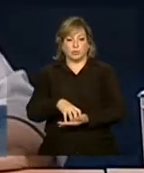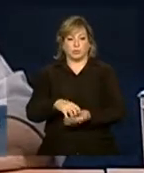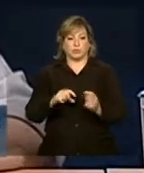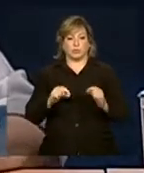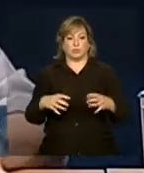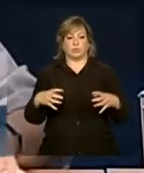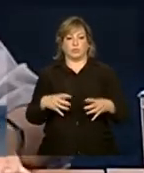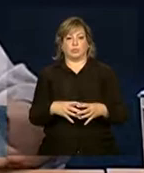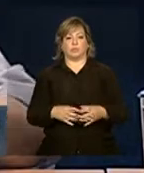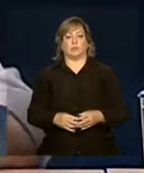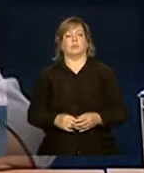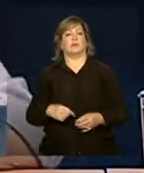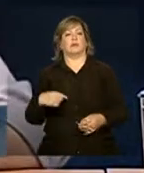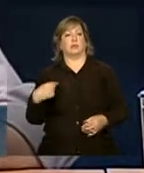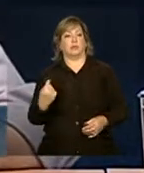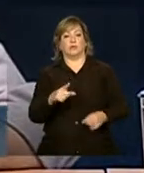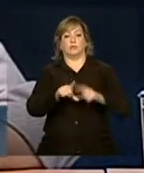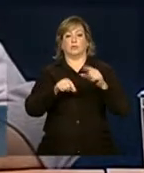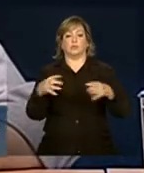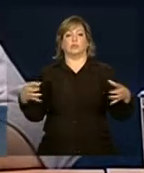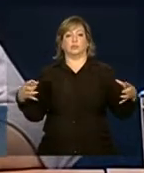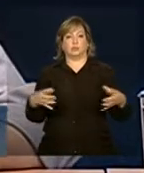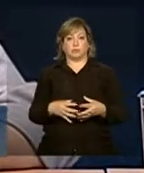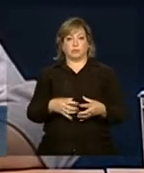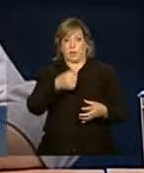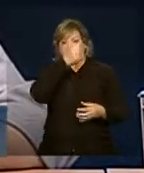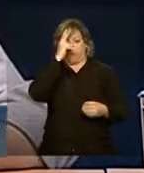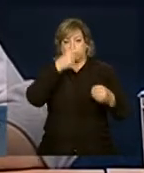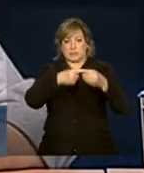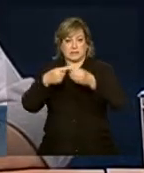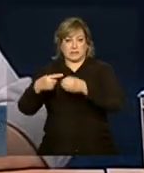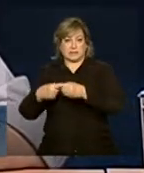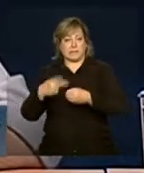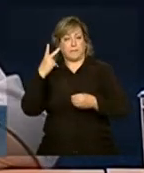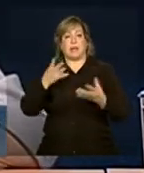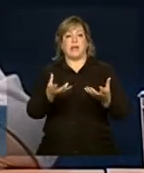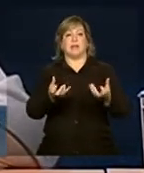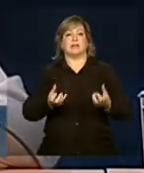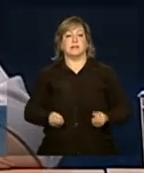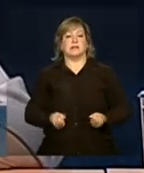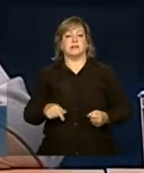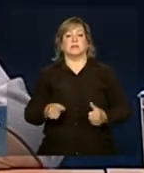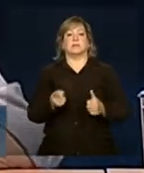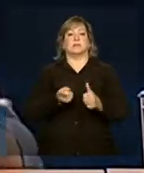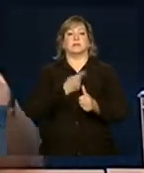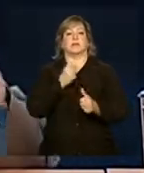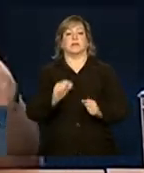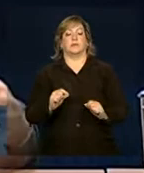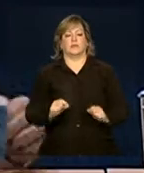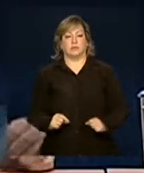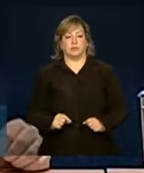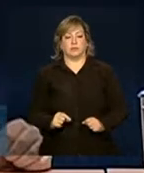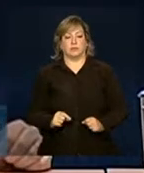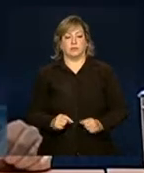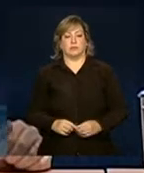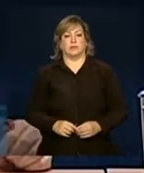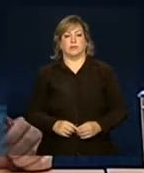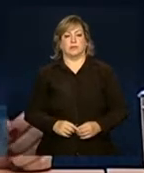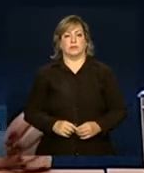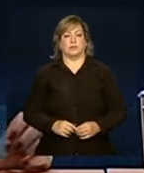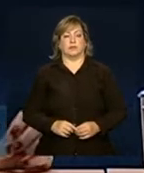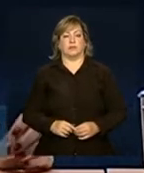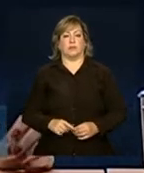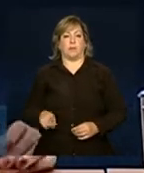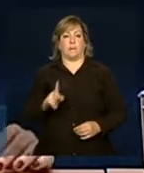que foram selecionados para receber os primeiros é exatamente